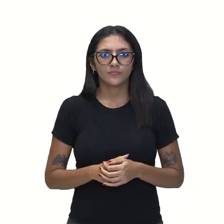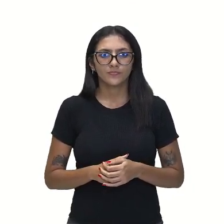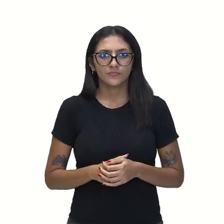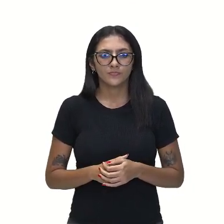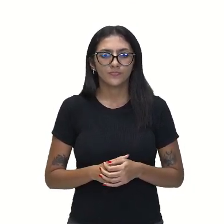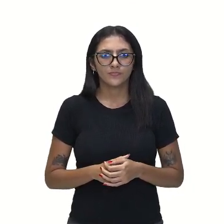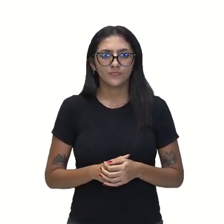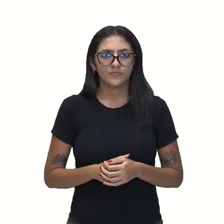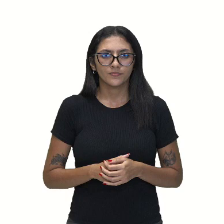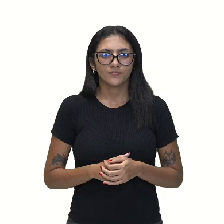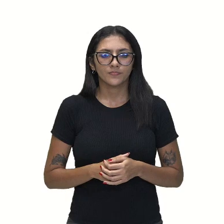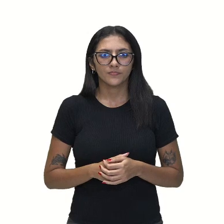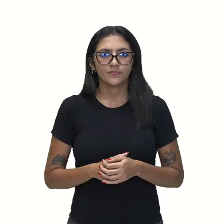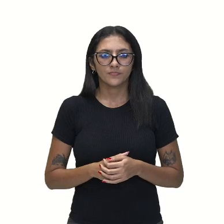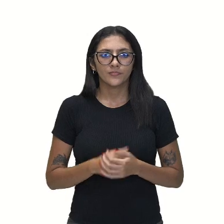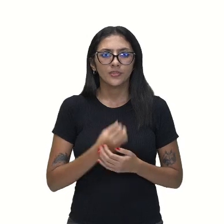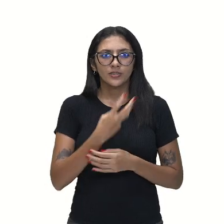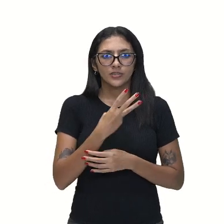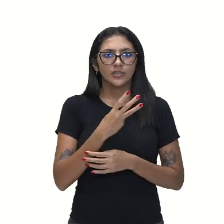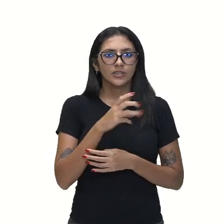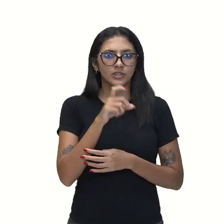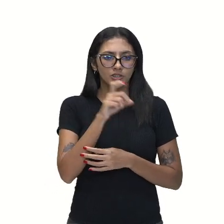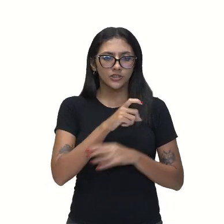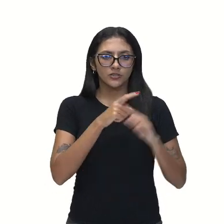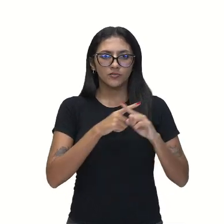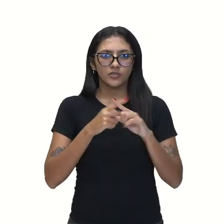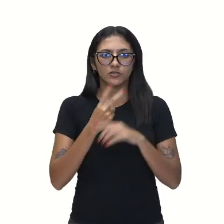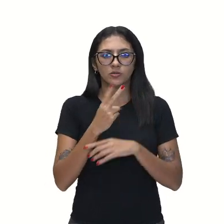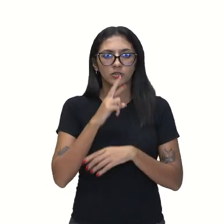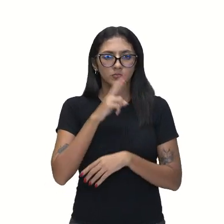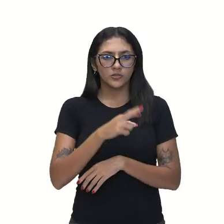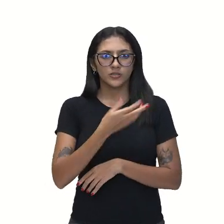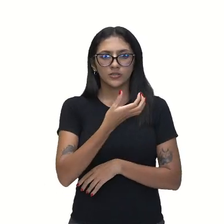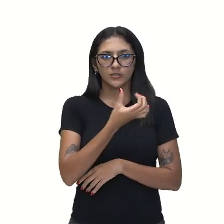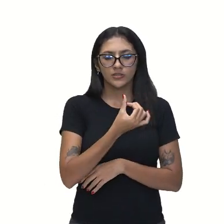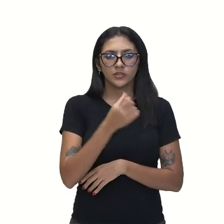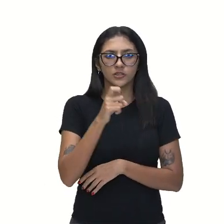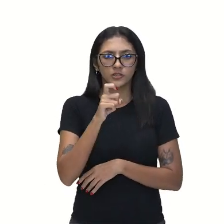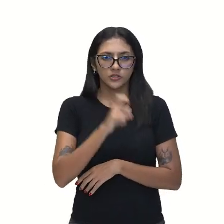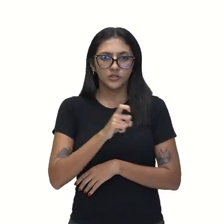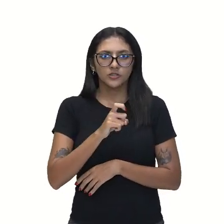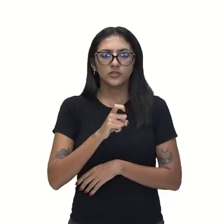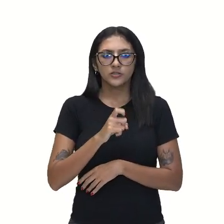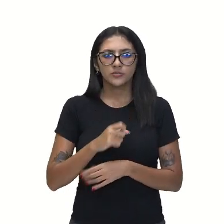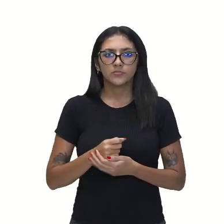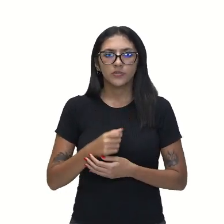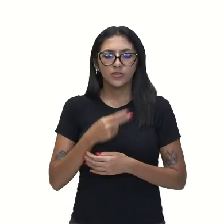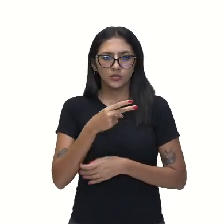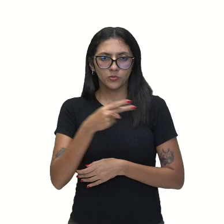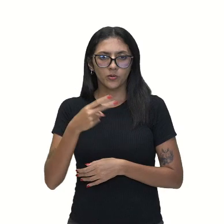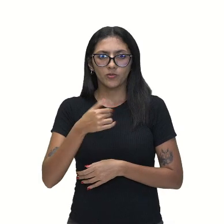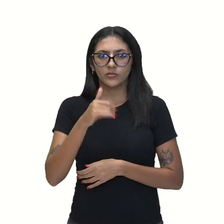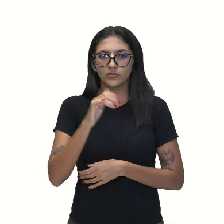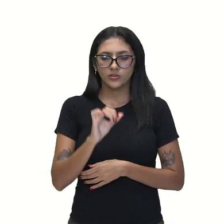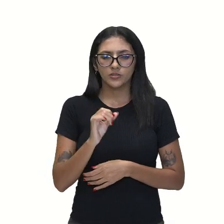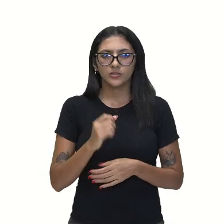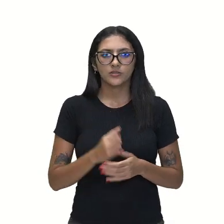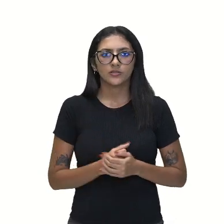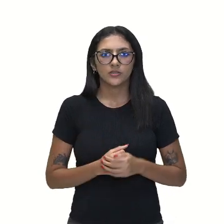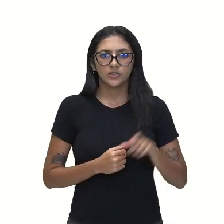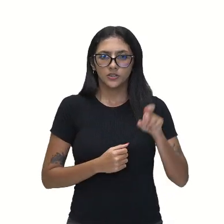3x vezes 2 vai dar 6x, igual a 2 vezes 5, 10. X é igual